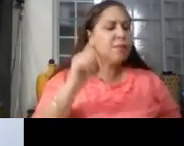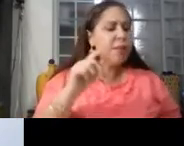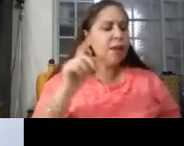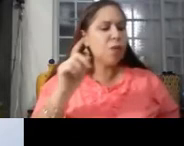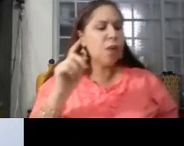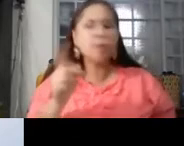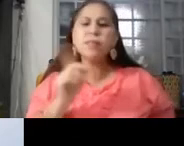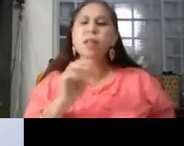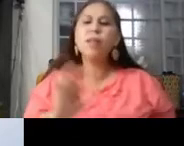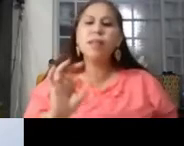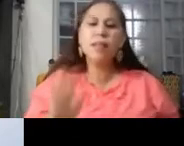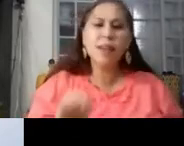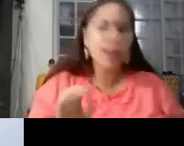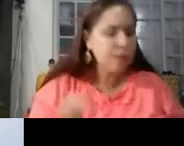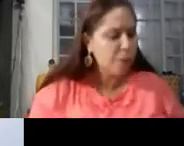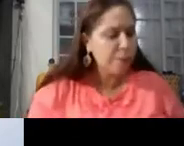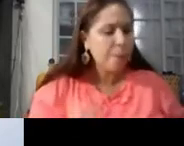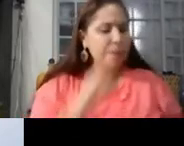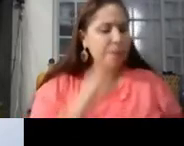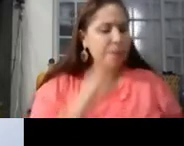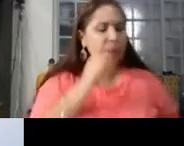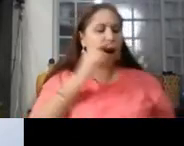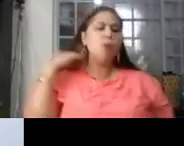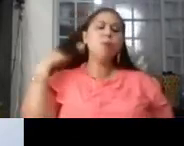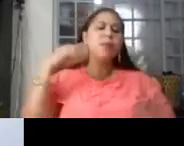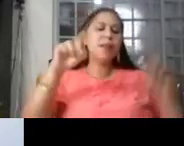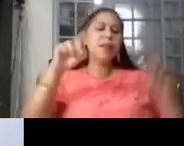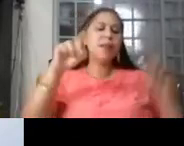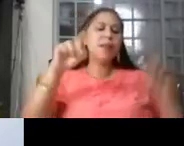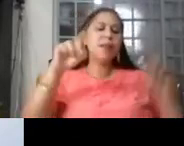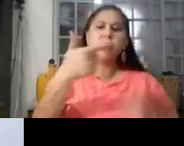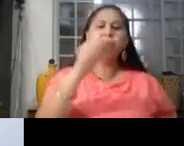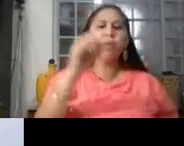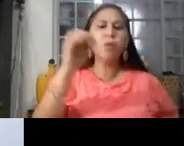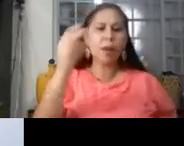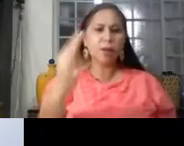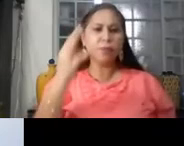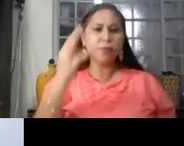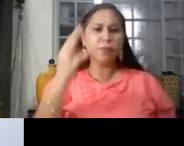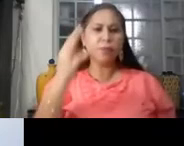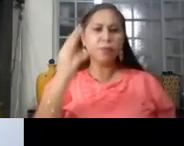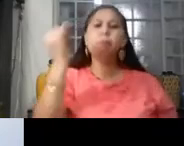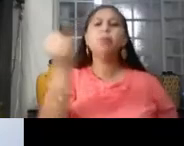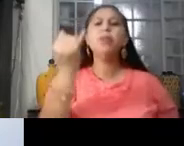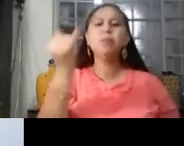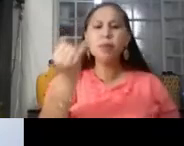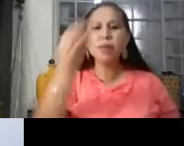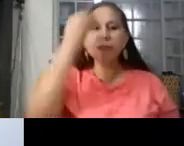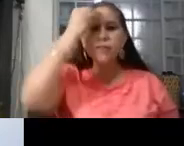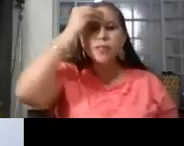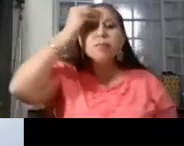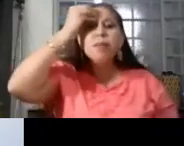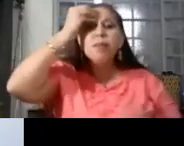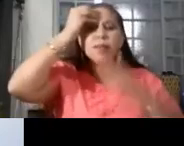Ronice Miller Quadros e Lodenir Carnop. A obra dessas pessoas é em 2004. Gente, muito